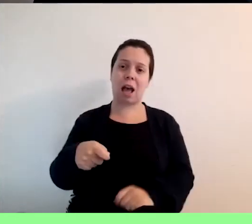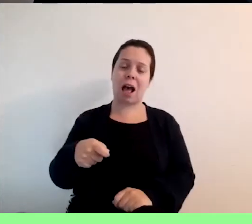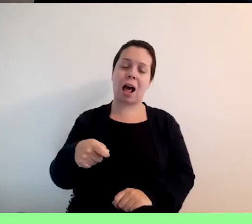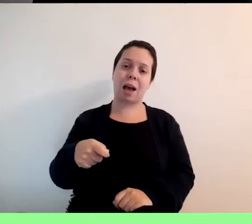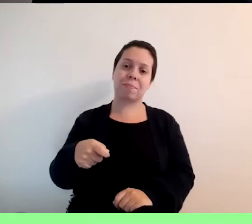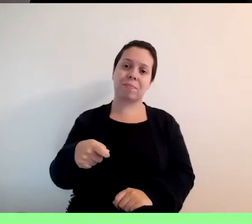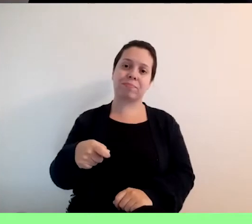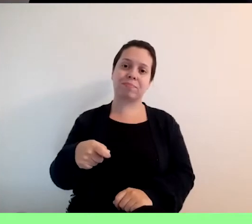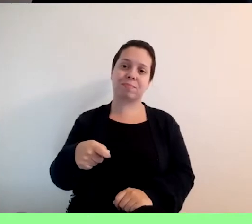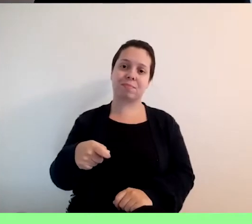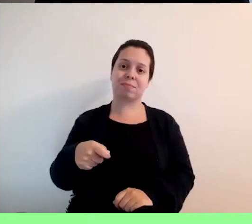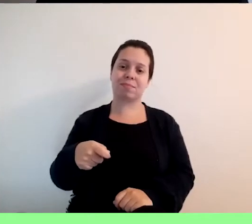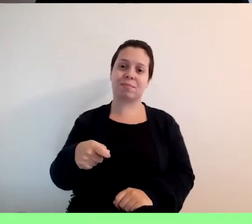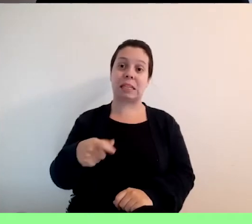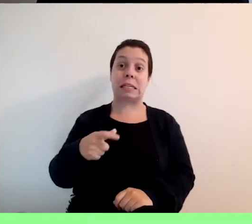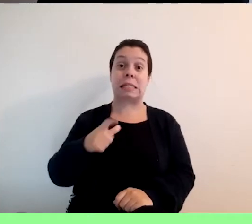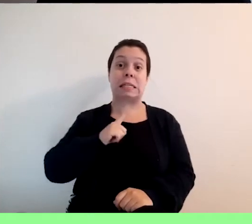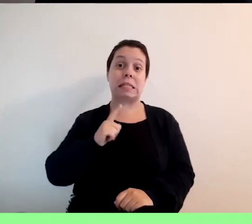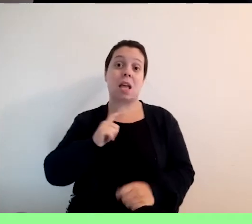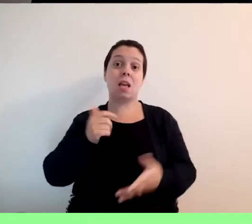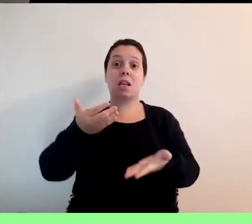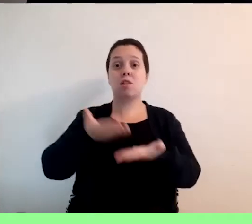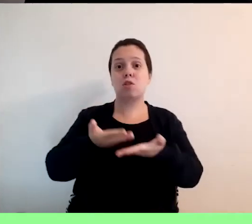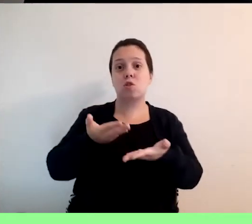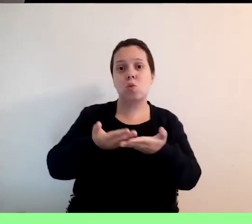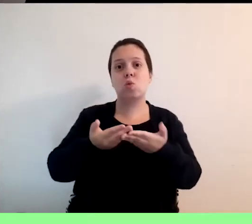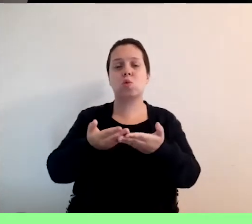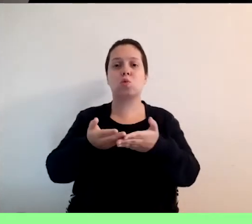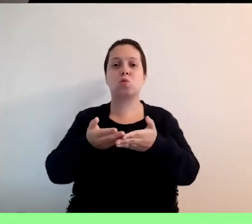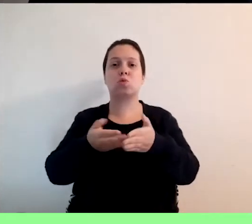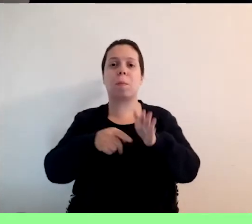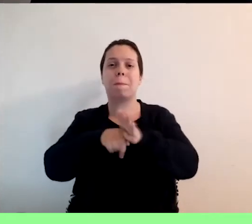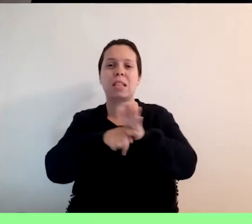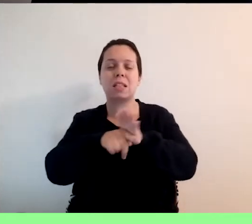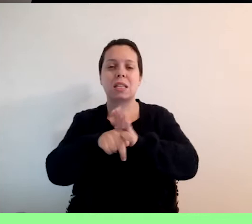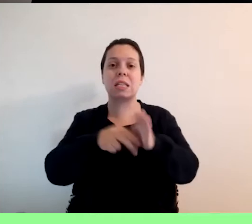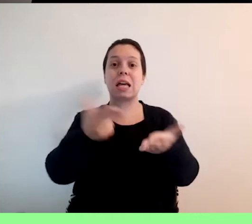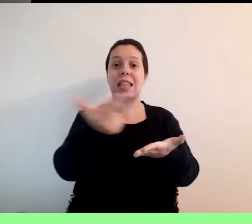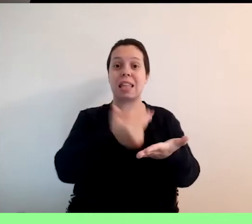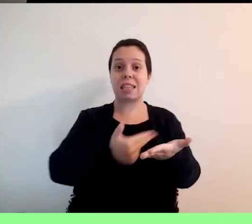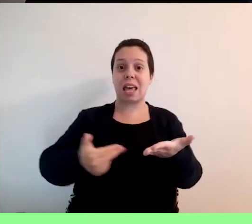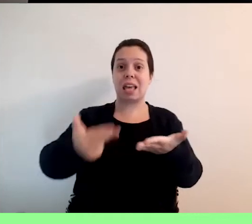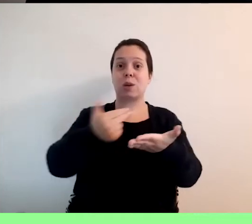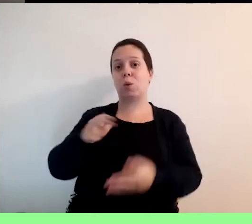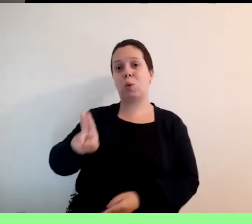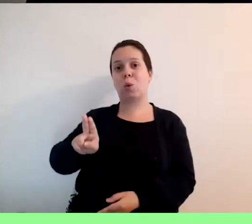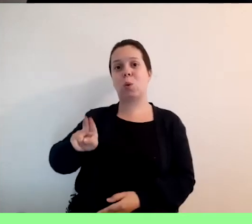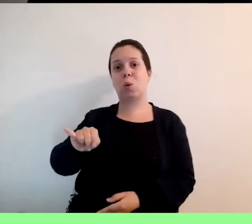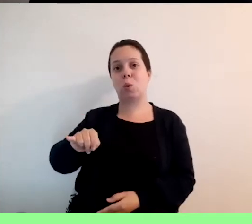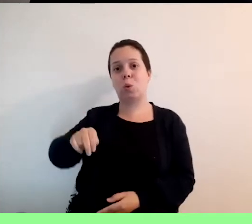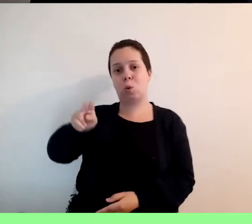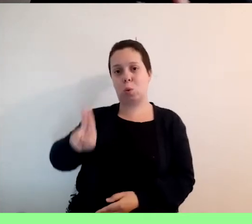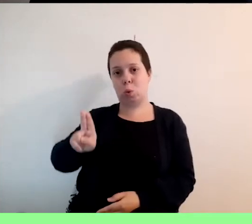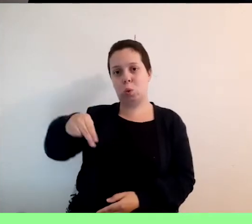aí alguns estudos e falas, né, e pesquisas sobre desenho universal, sobre normas técnicas, né,